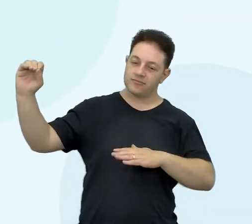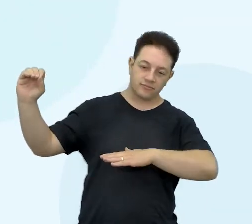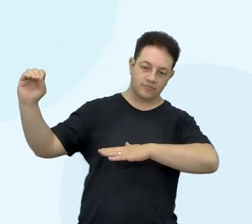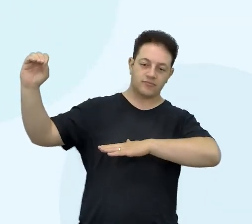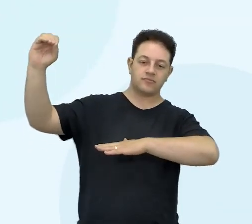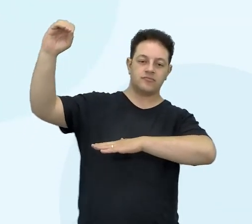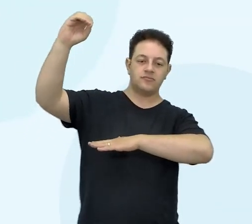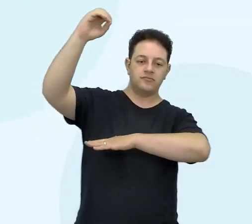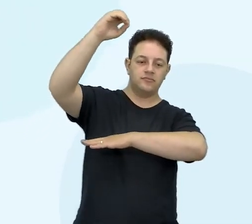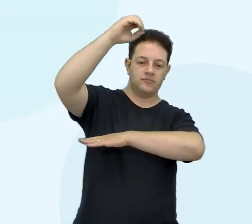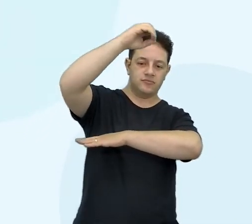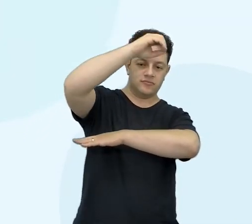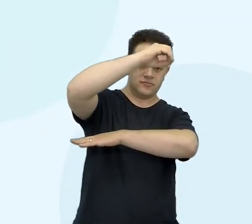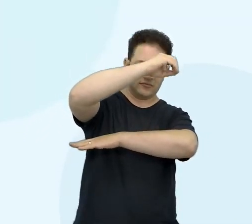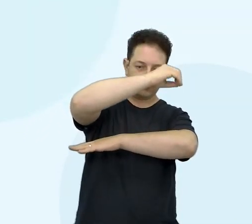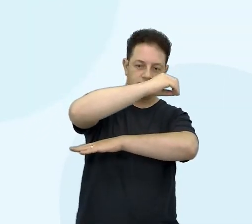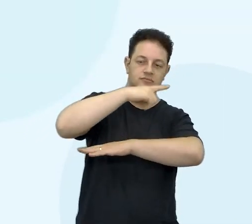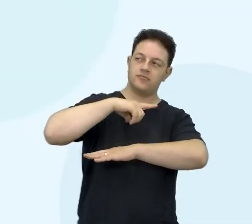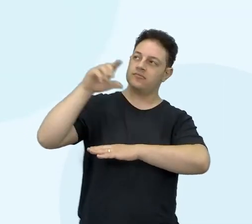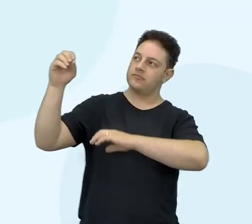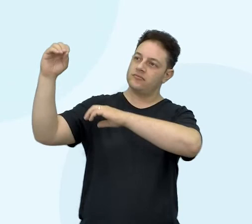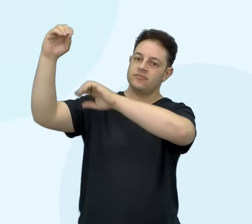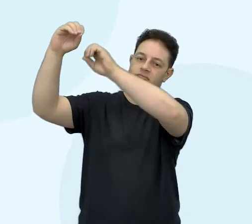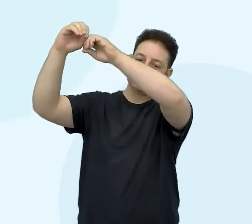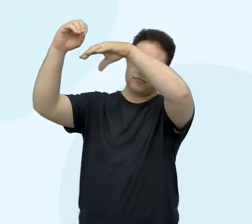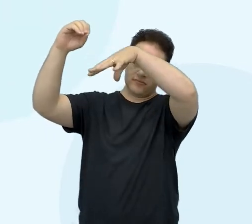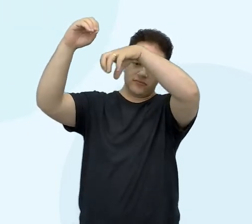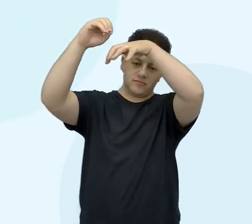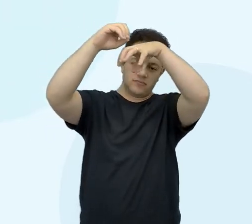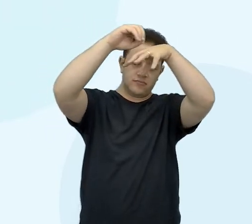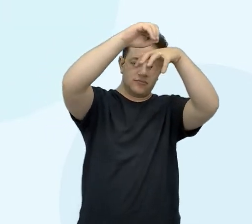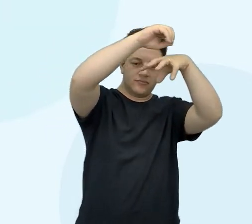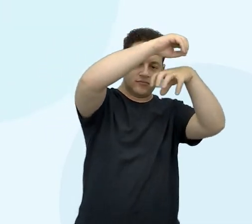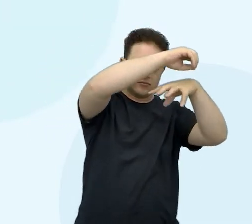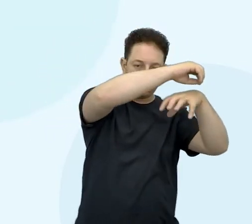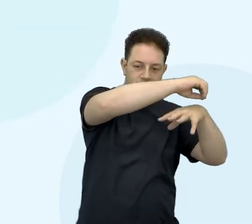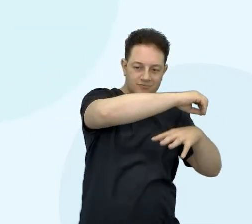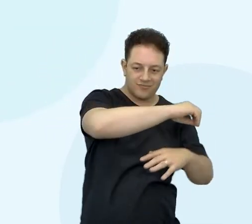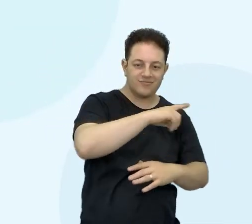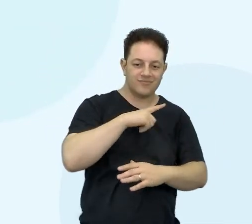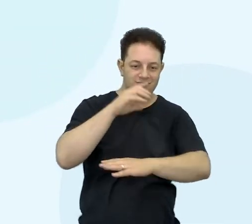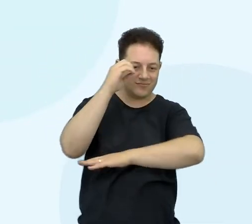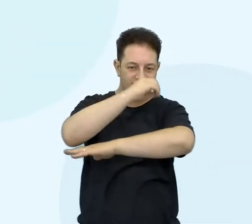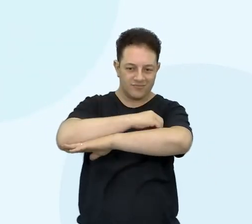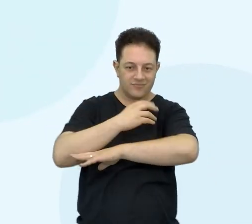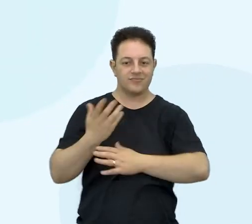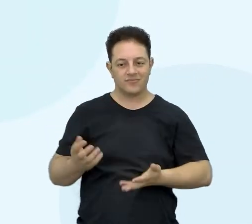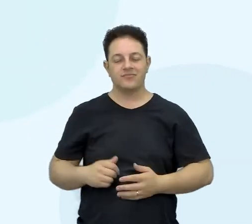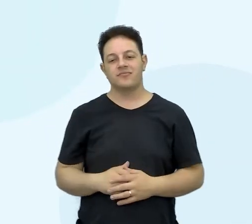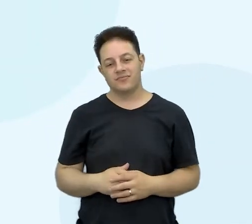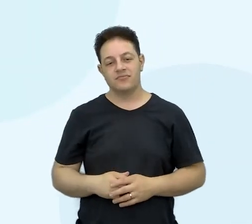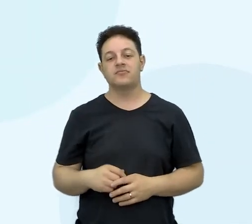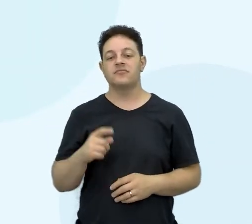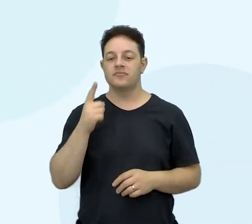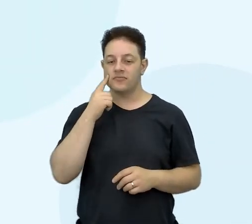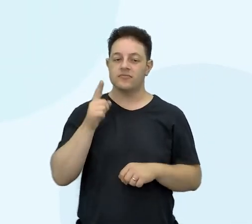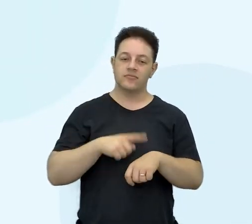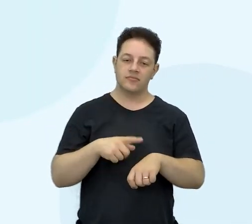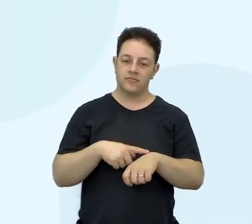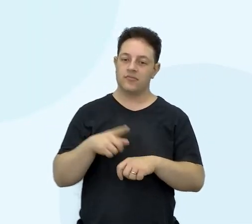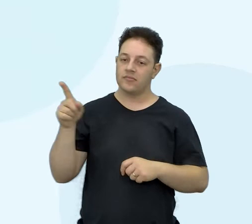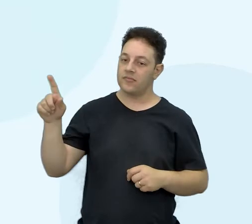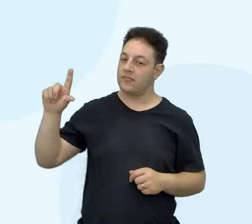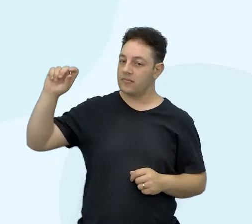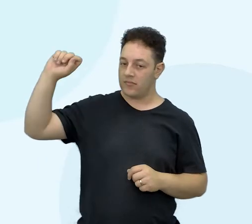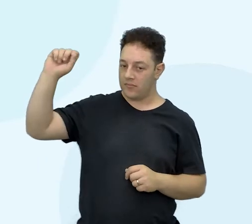né? De leste a oeste, né? Então, num momento, por exemplo, em